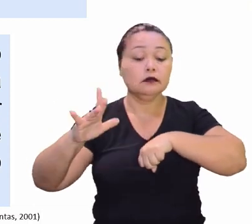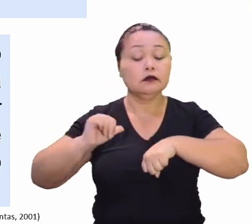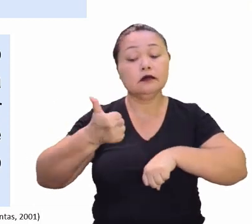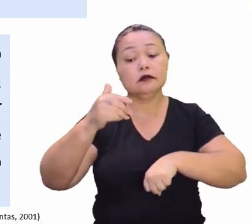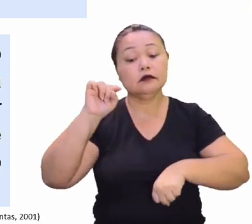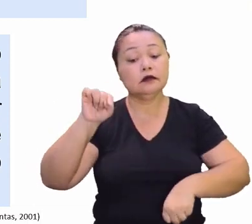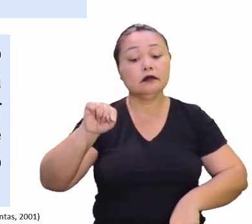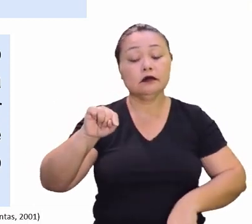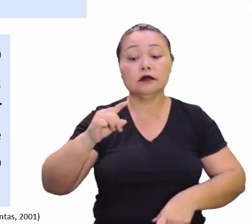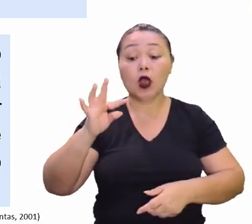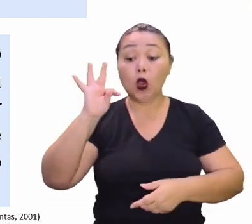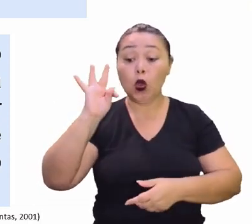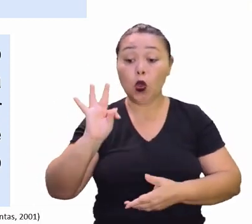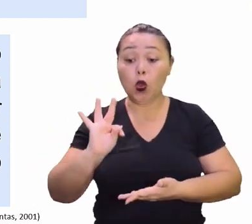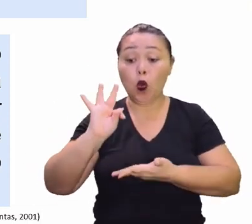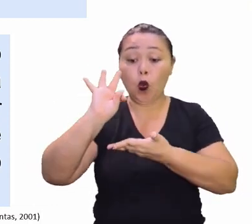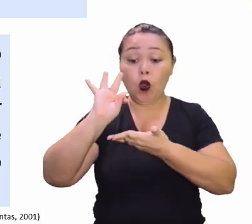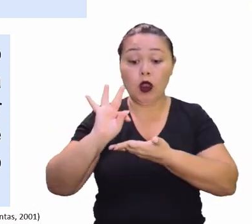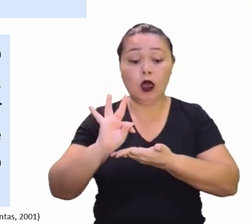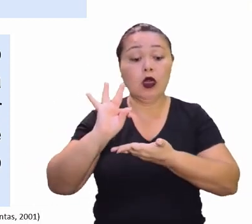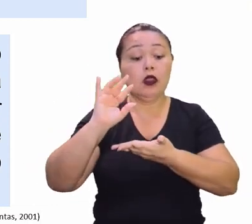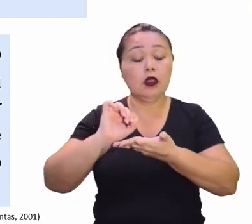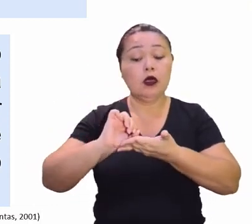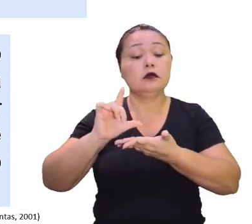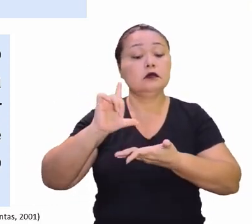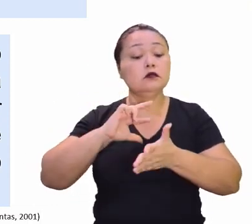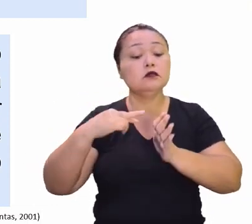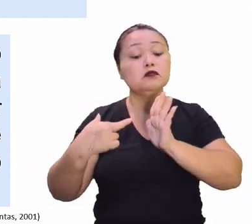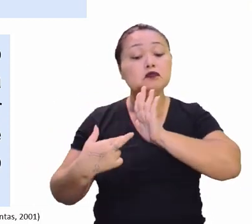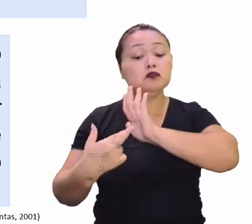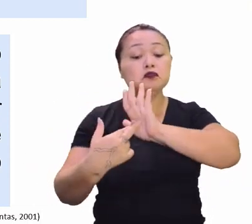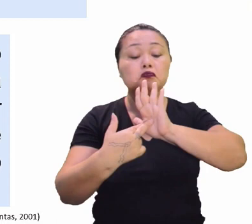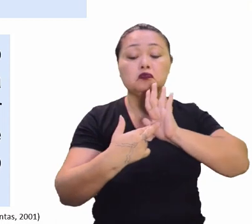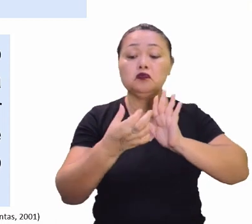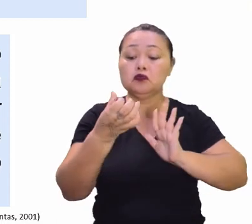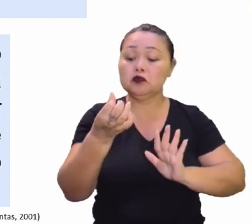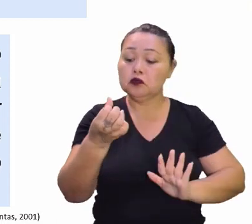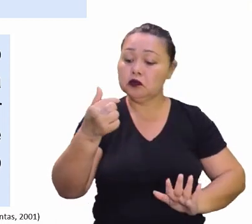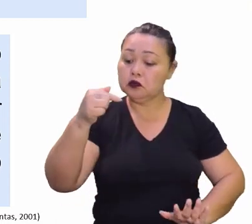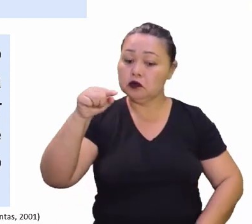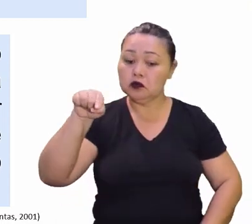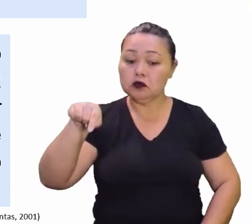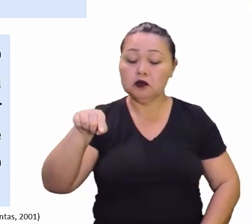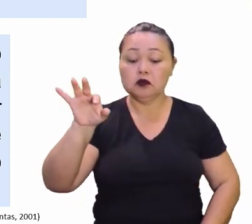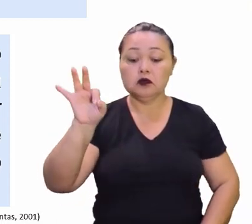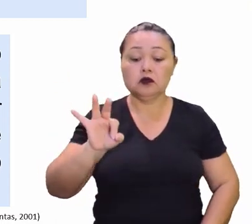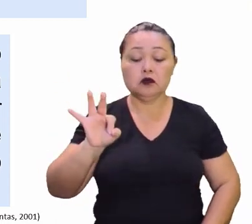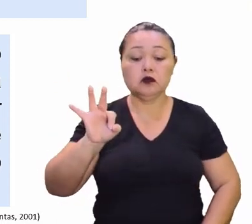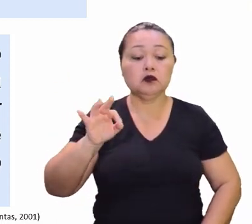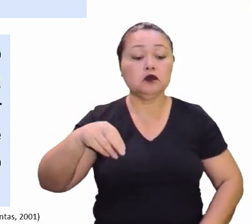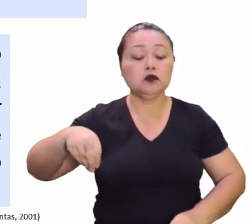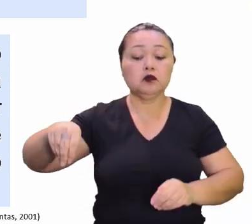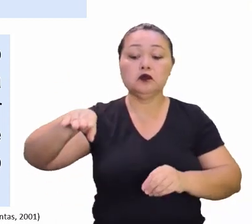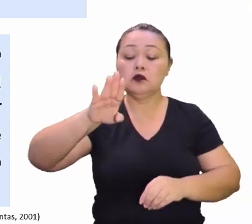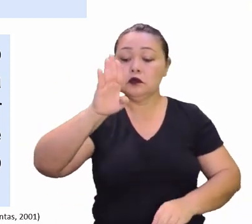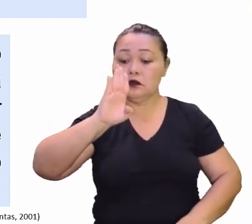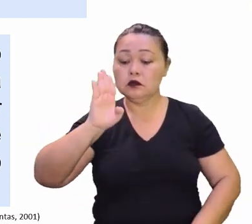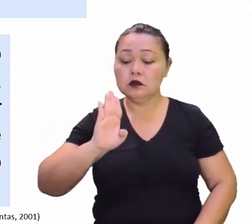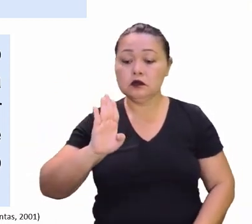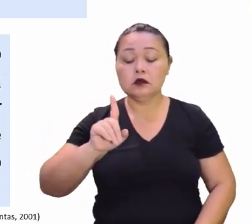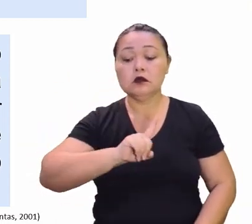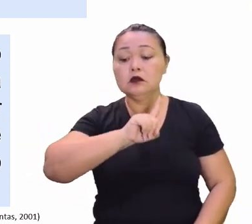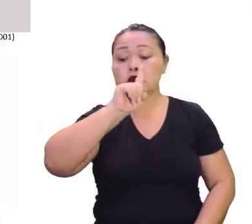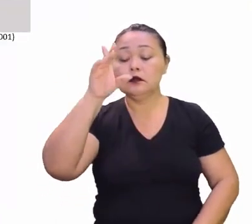mil toneladas de cassiterita, representando 67% de toda a produção